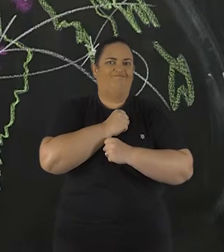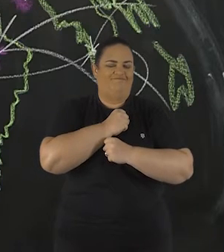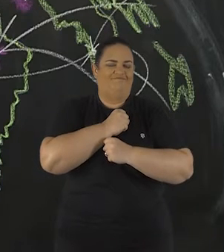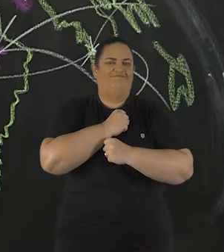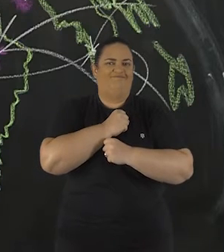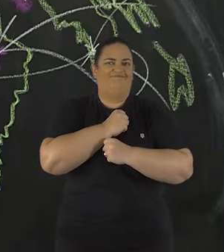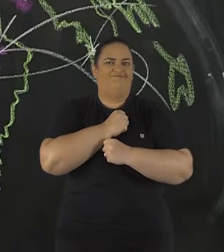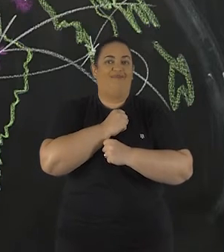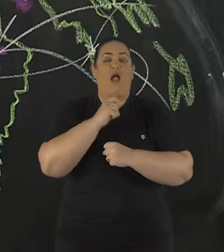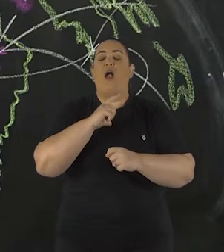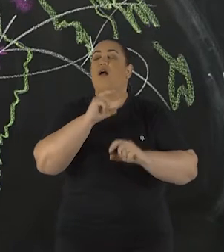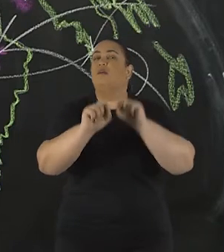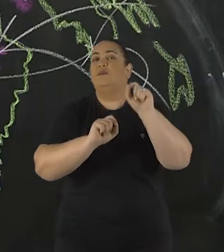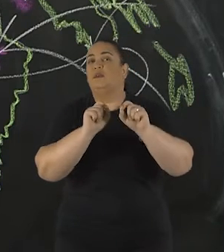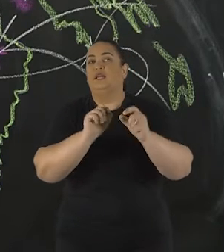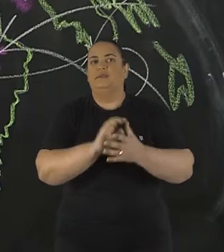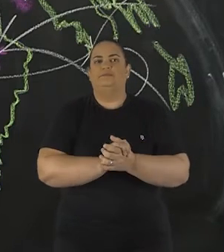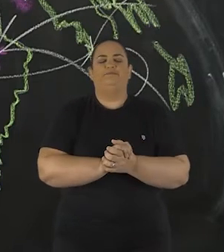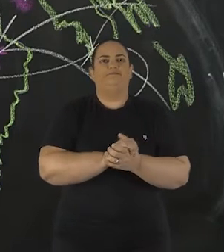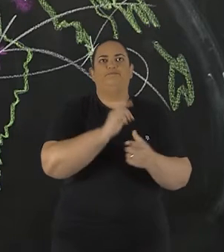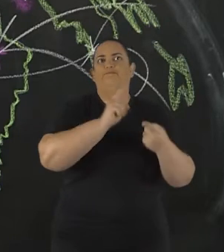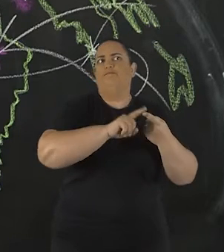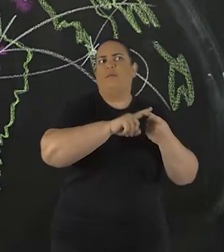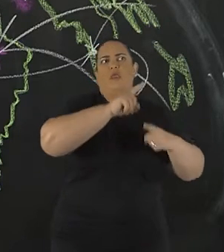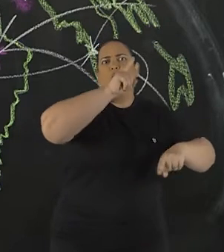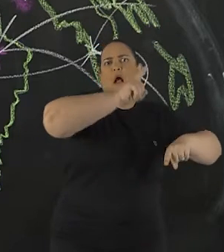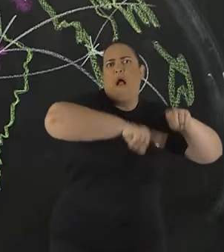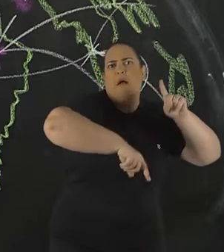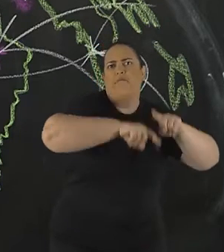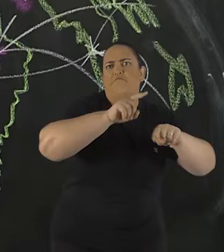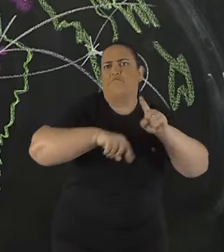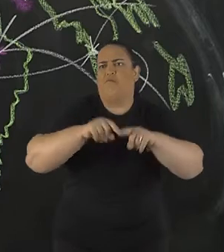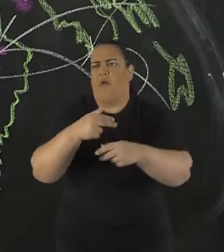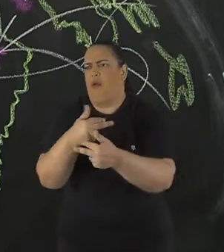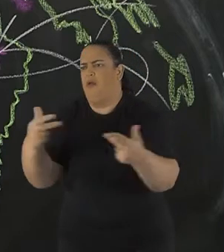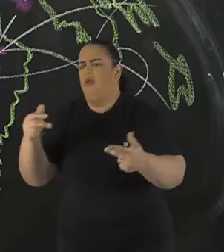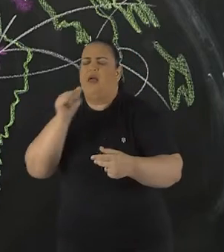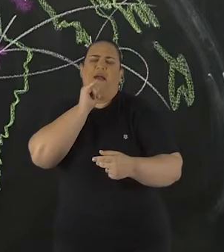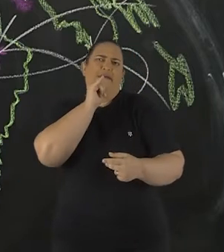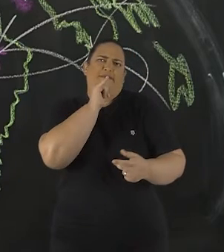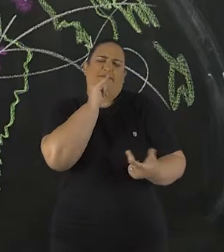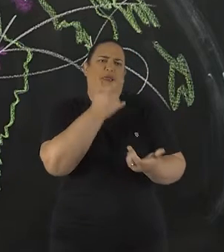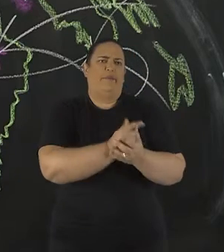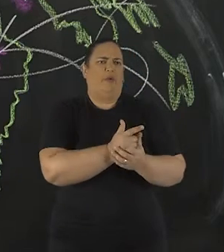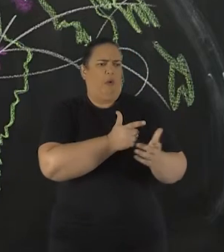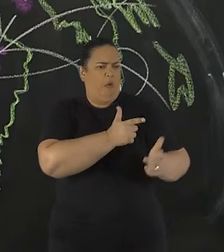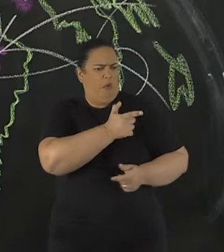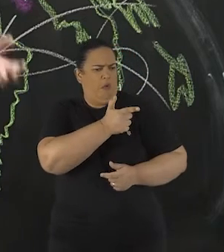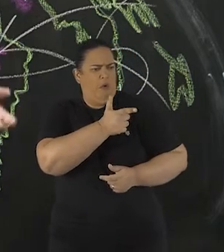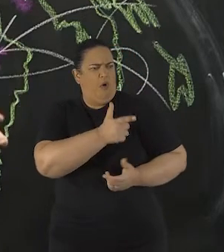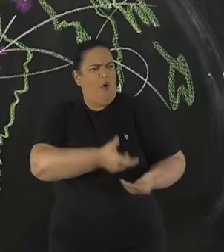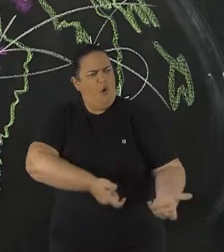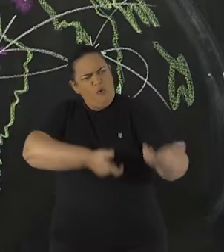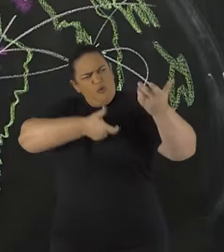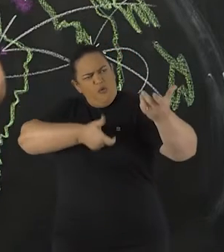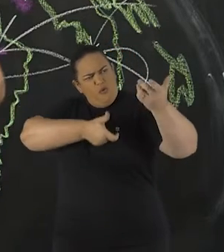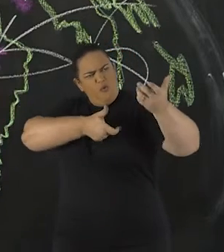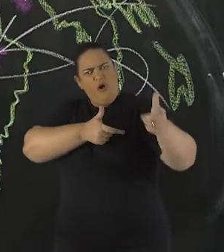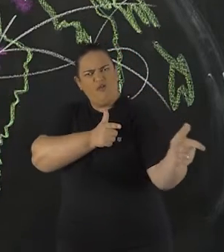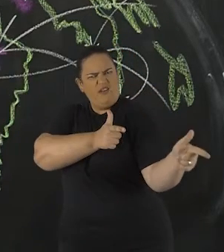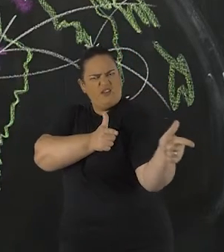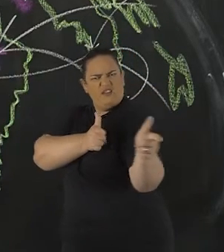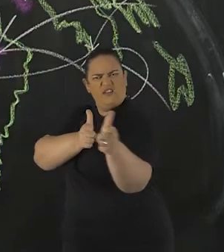a utilização de ferramentas, por exemplo, como as armas, a espingarda,